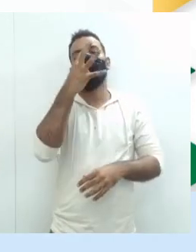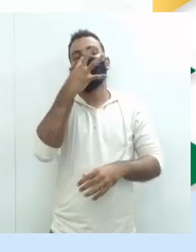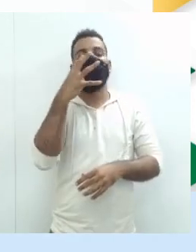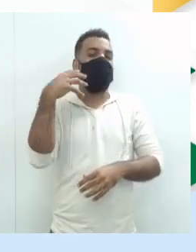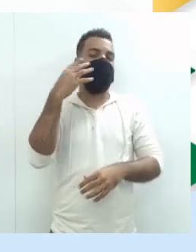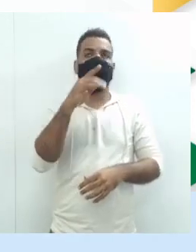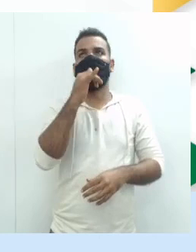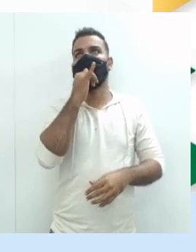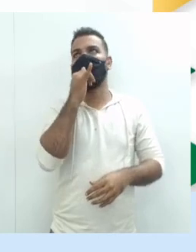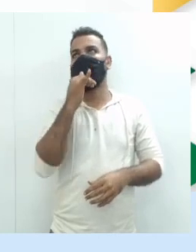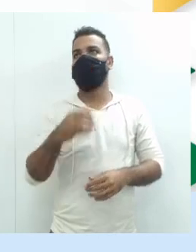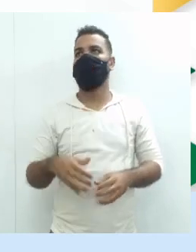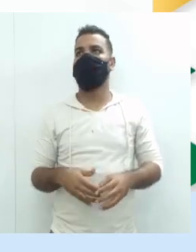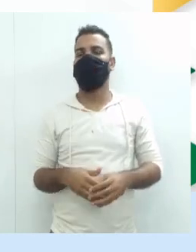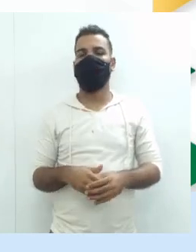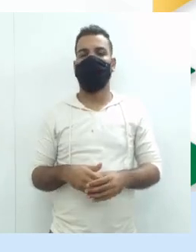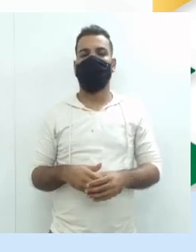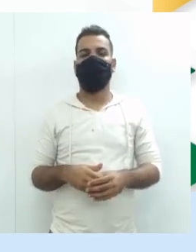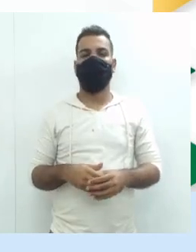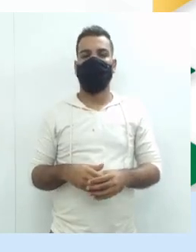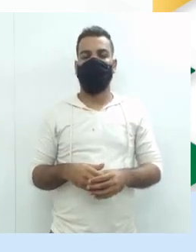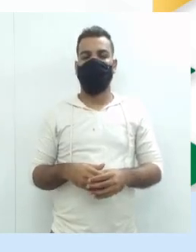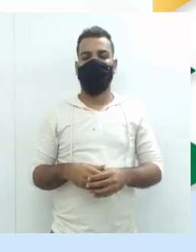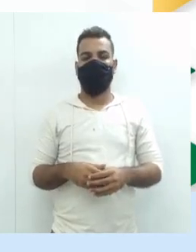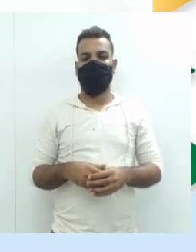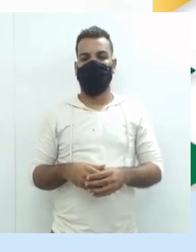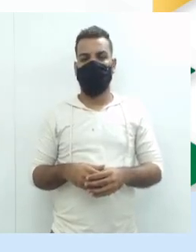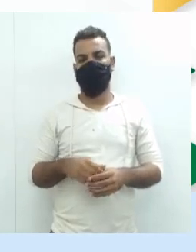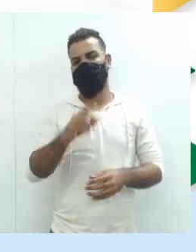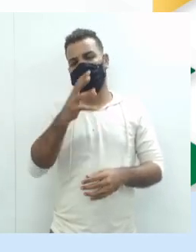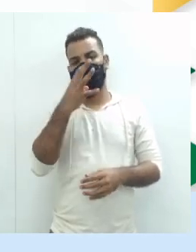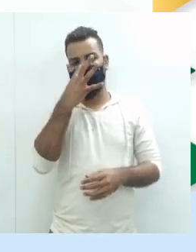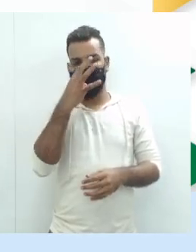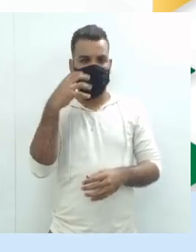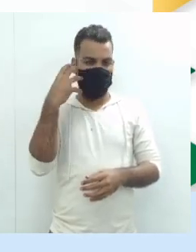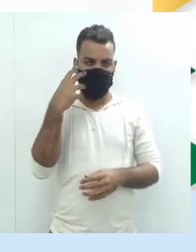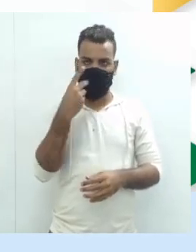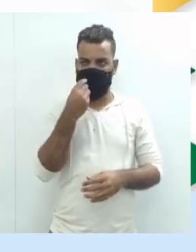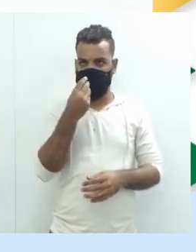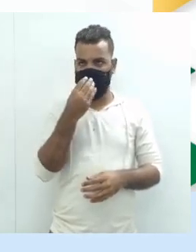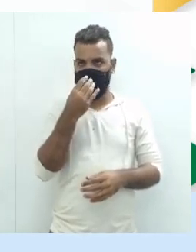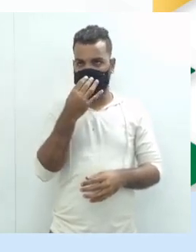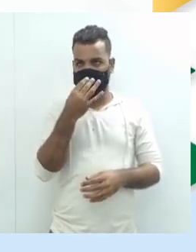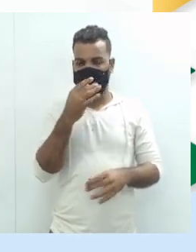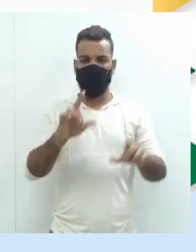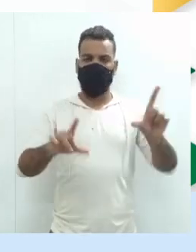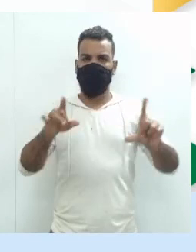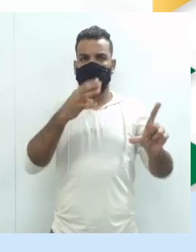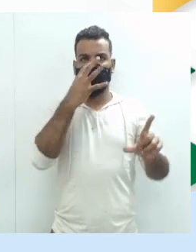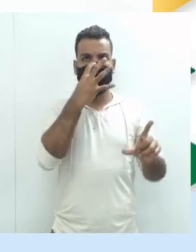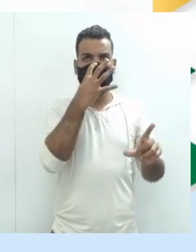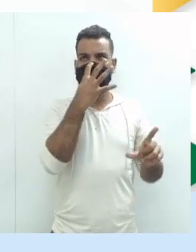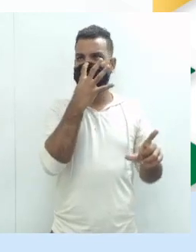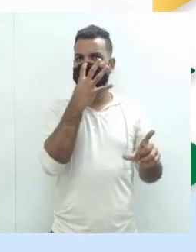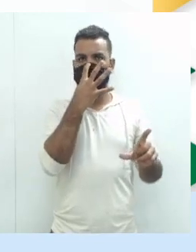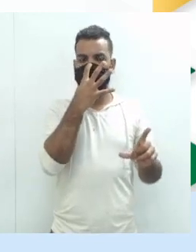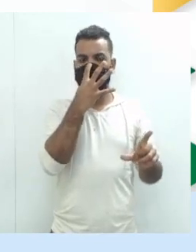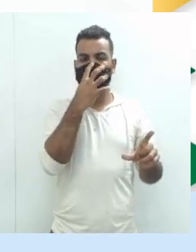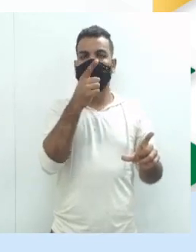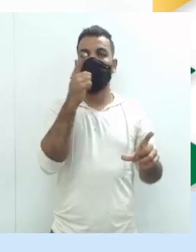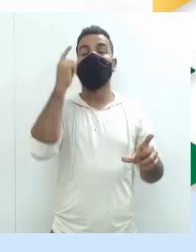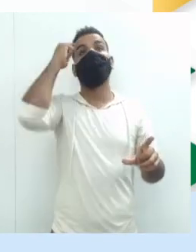ter ouvido, né, alguma vinheta de algum comercial e automaticamente você